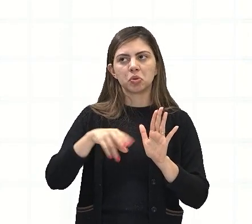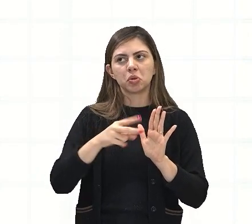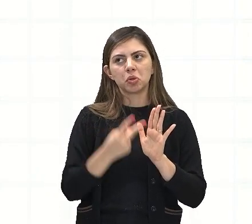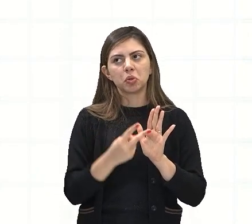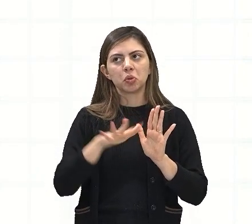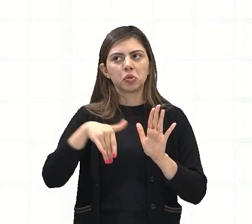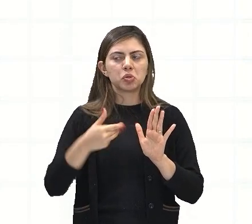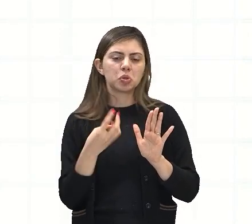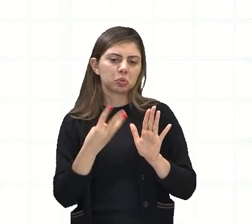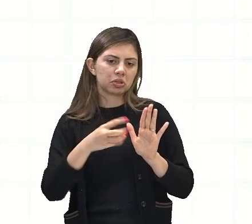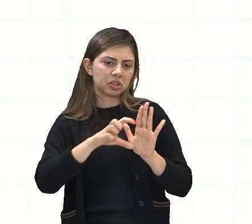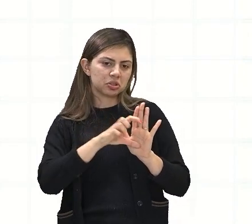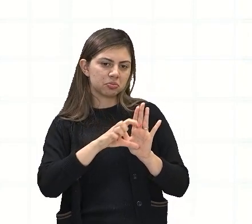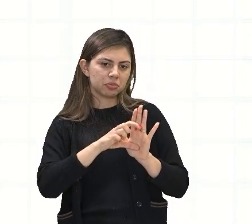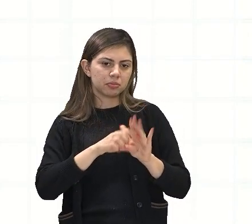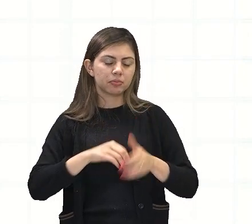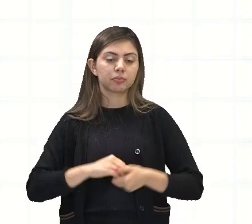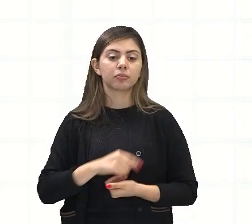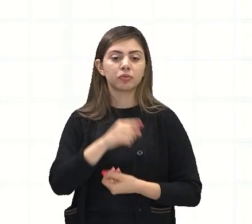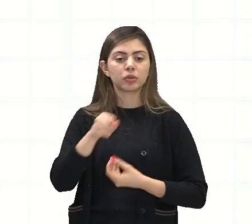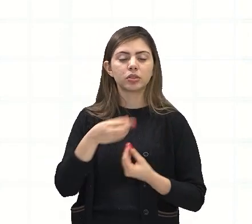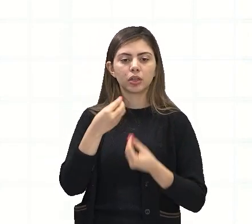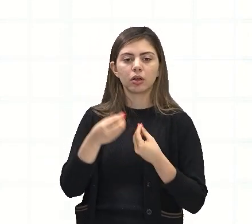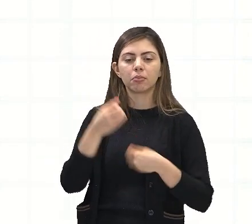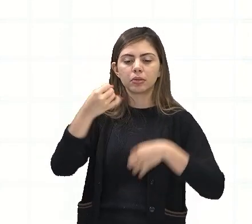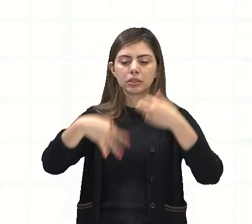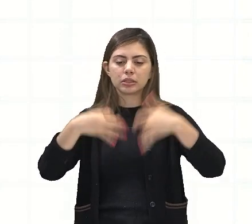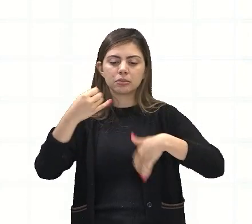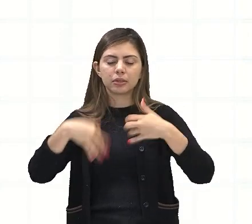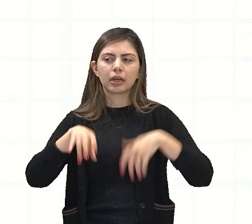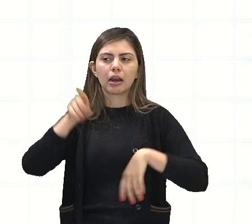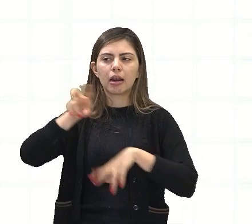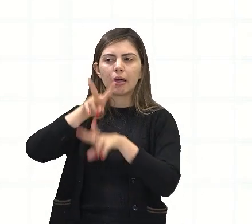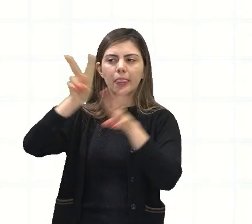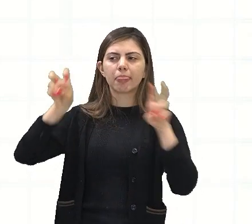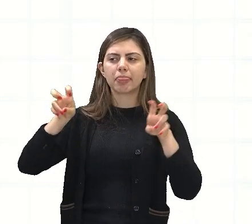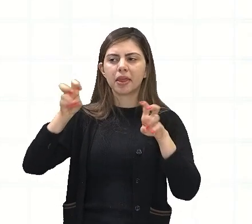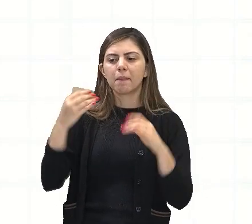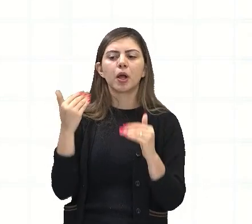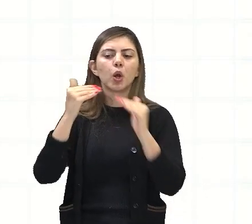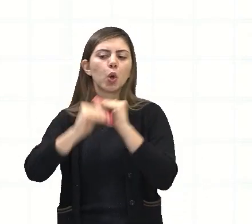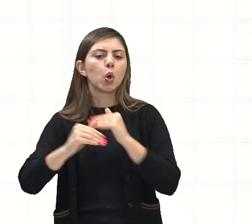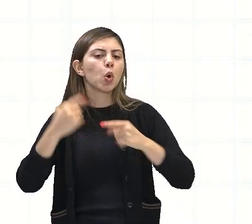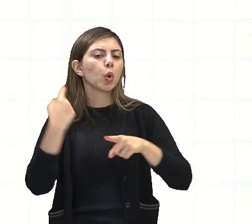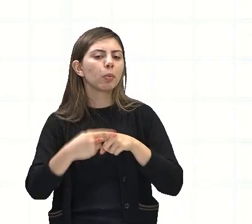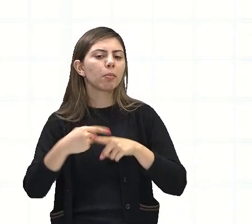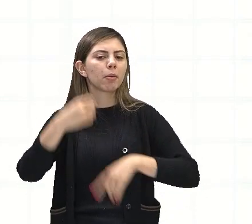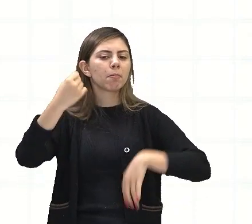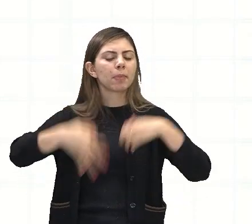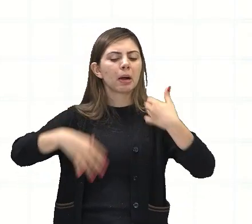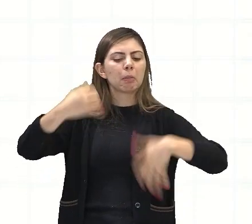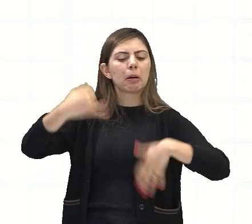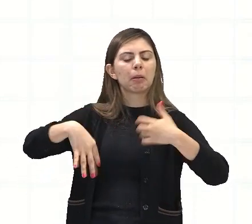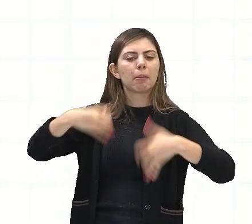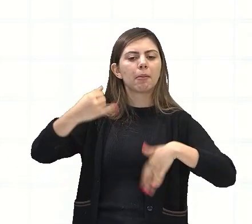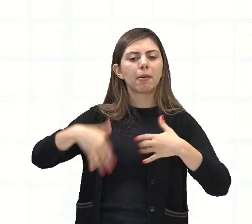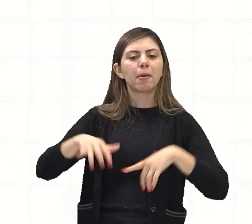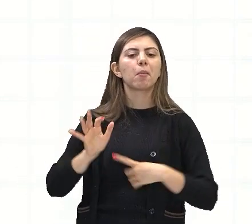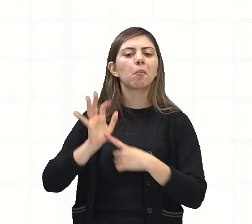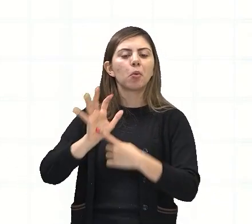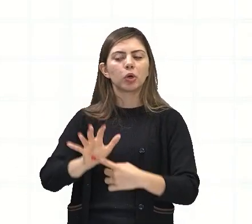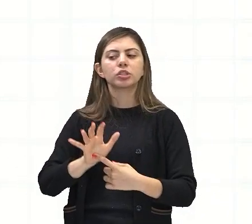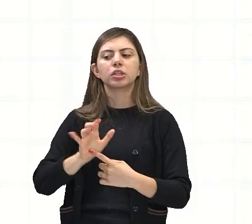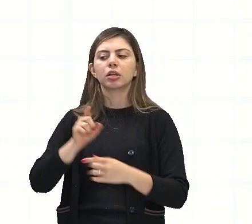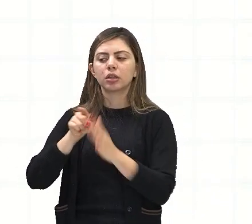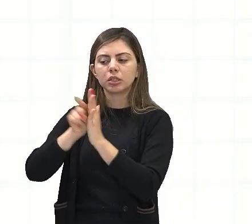o desenvolvimento, que você vai problematizar esse tema, esse assunto, né? Mostrando os argumentos,